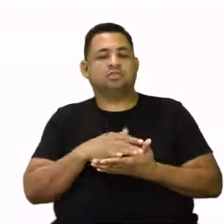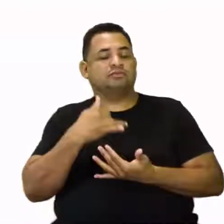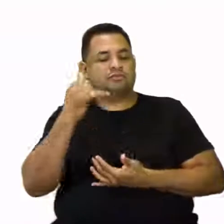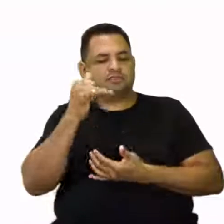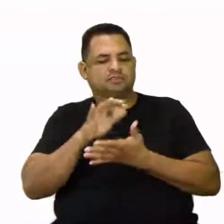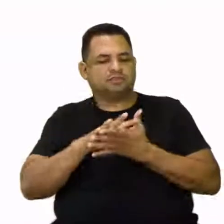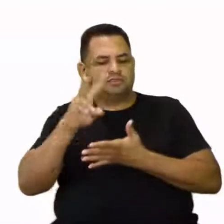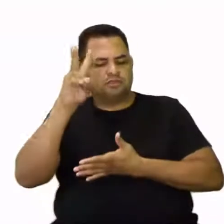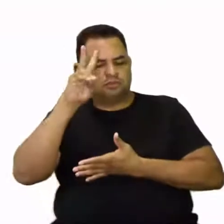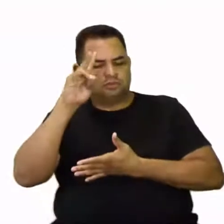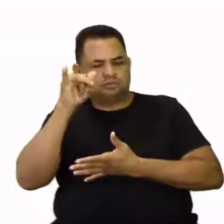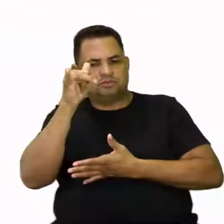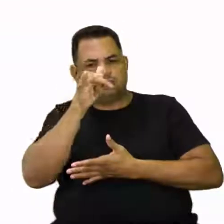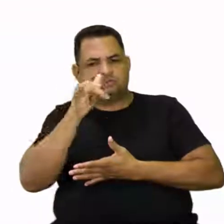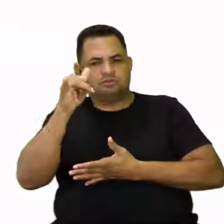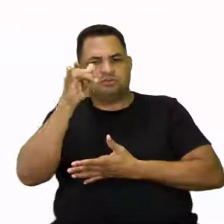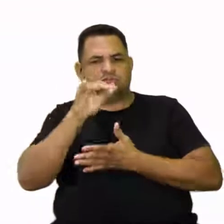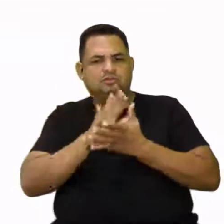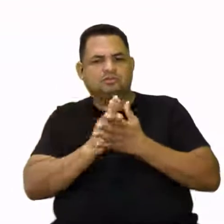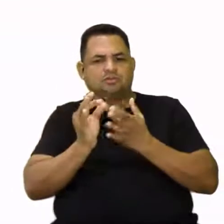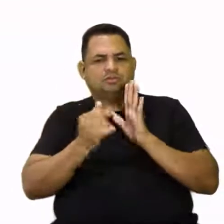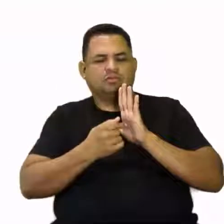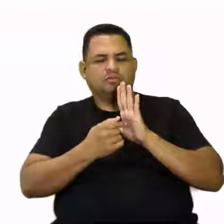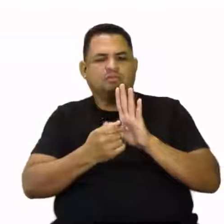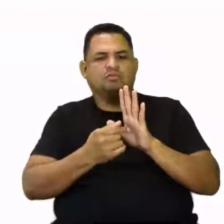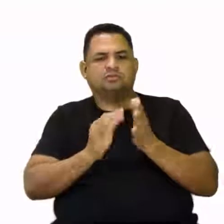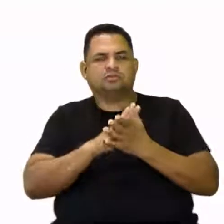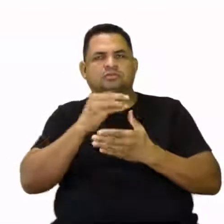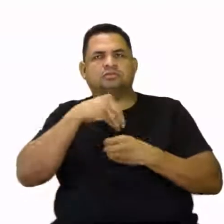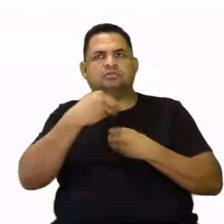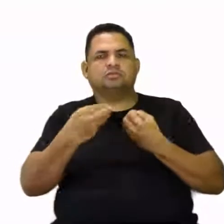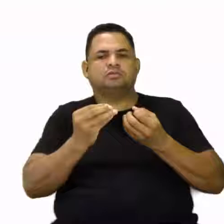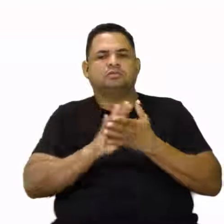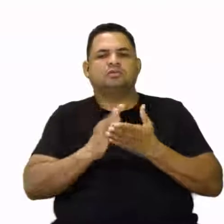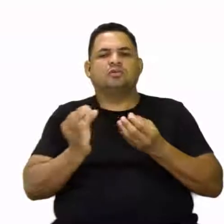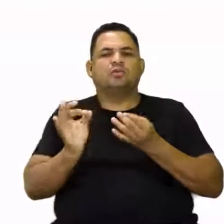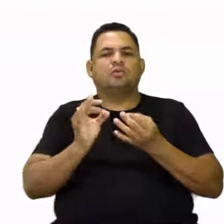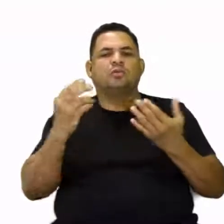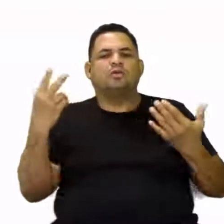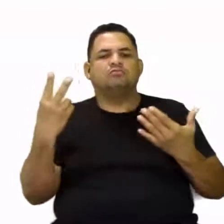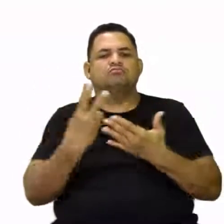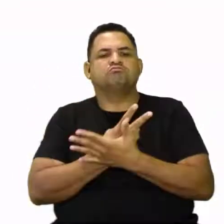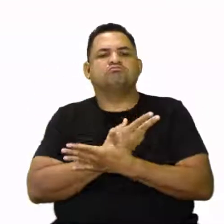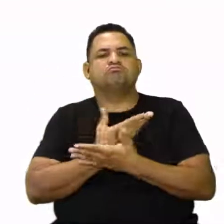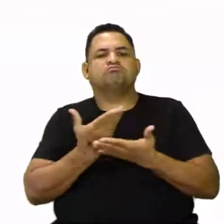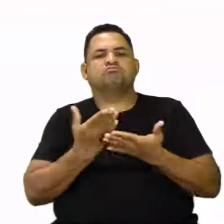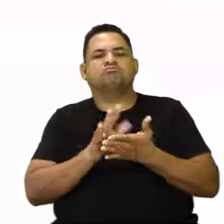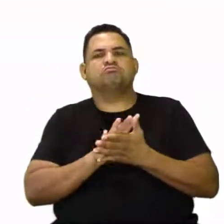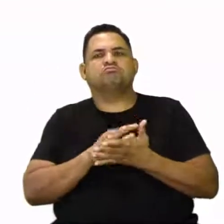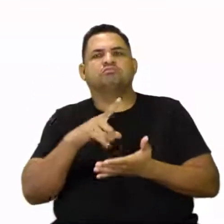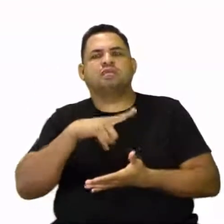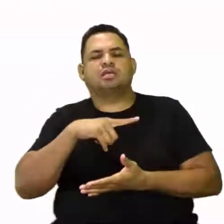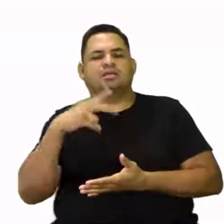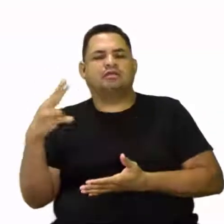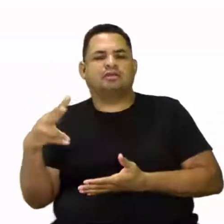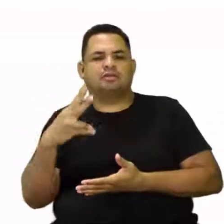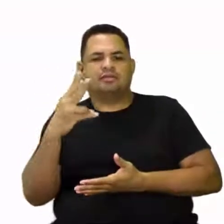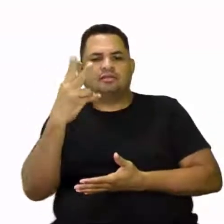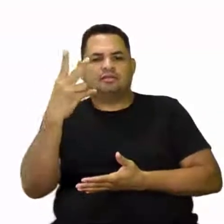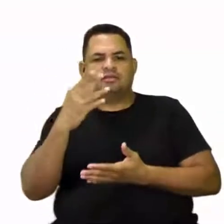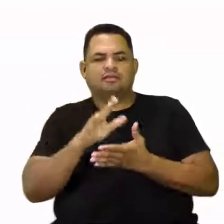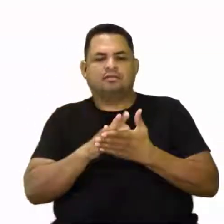relatos, né? Porque mostram de forma externa as provas de que algo tem grande valor